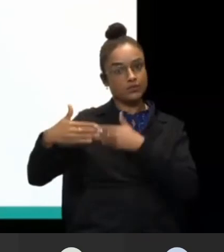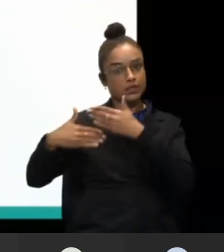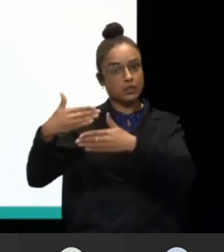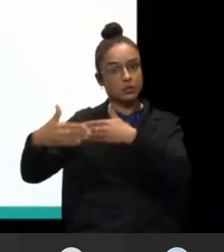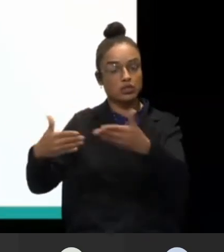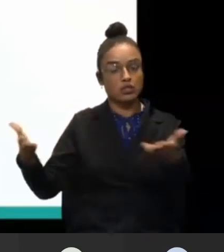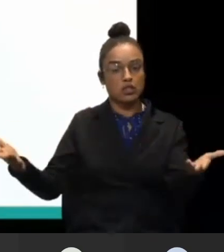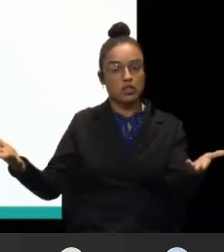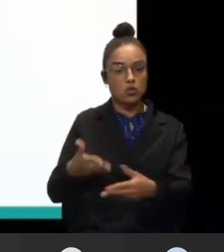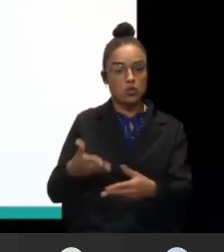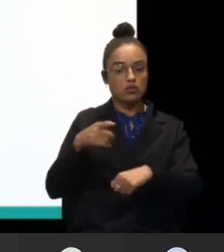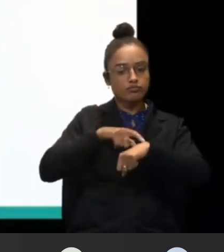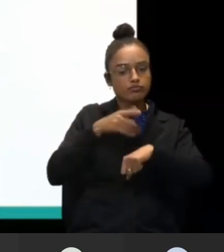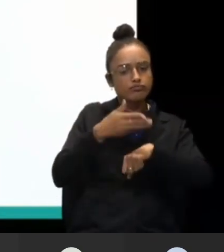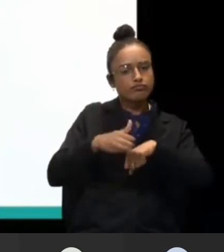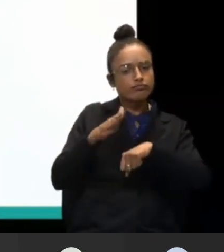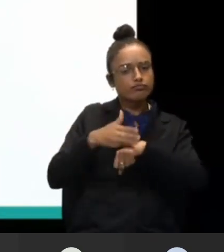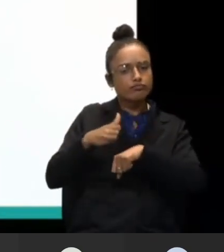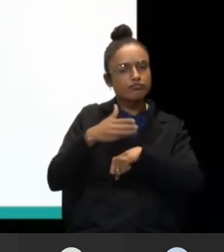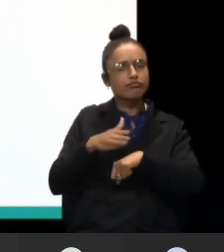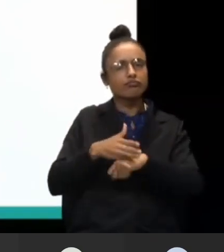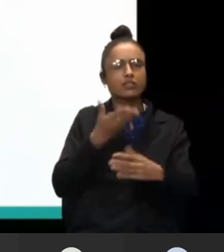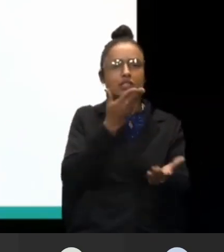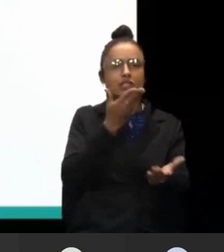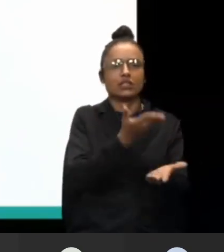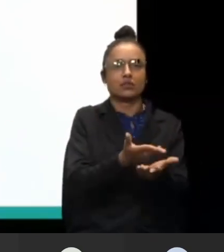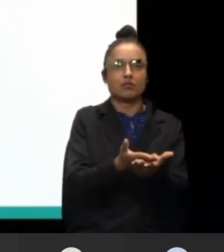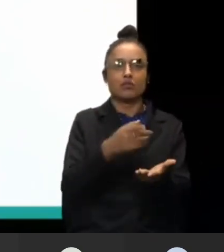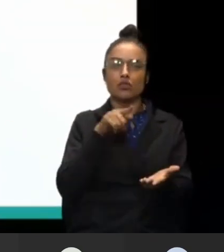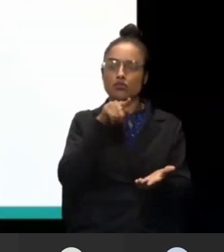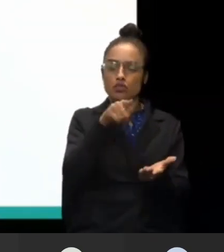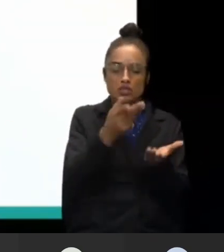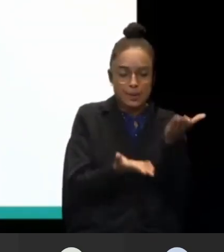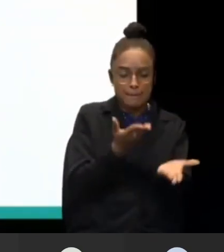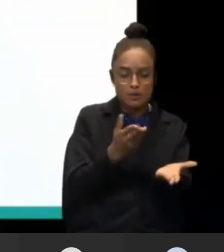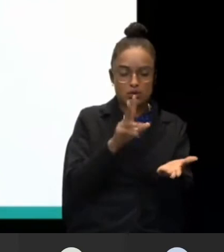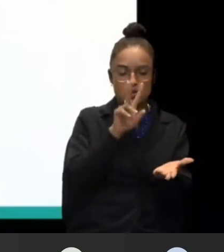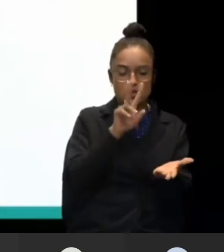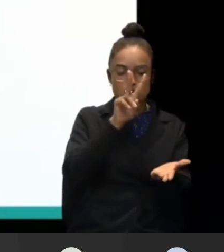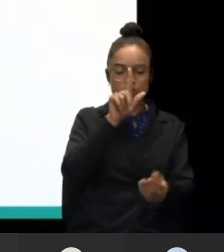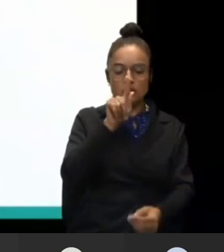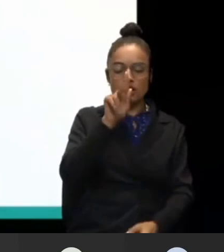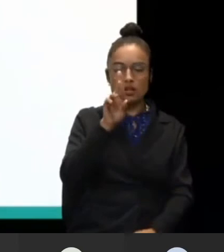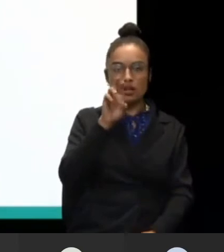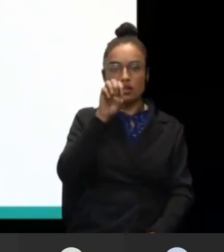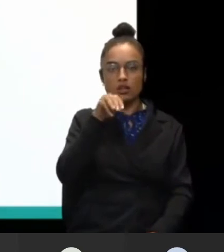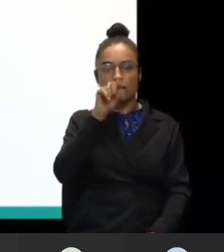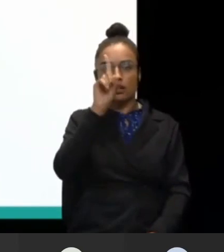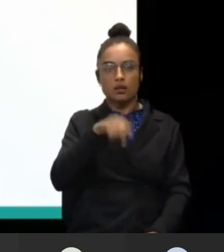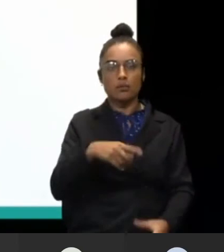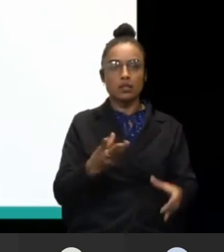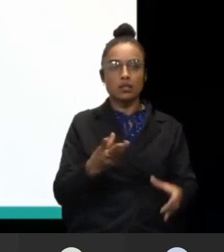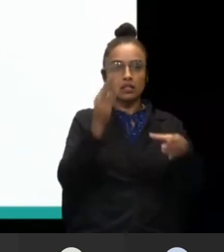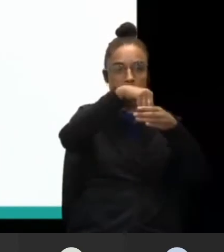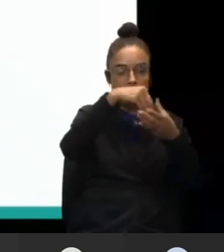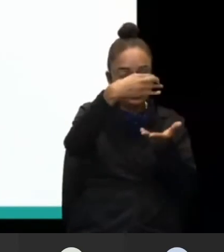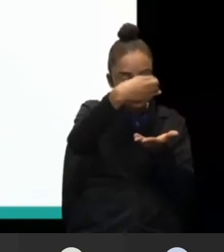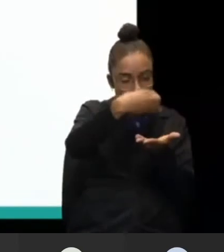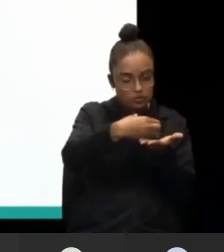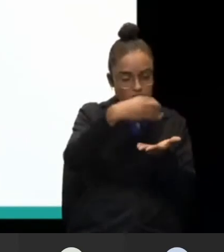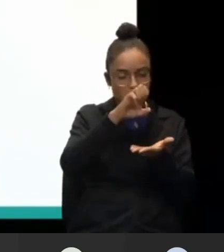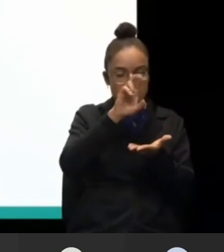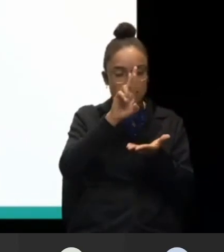procedimento. Nós vamos pesar 2 gramas da amostra em frasco de LME de 125 ml.